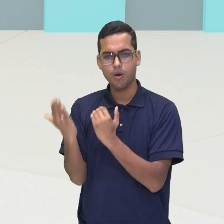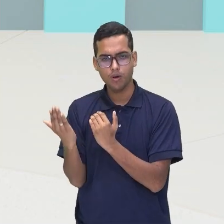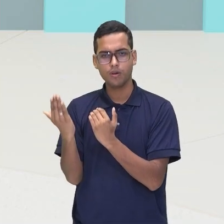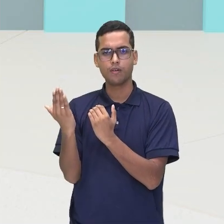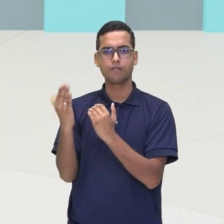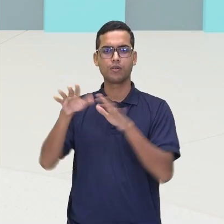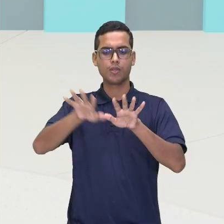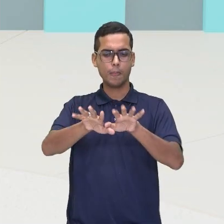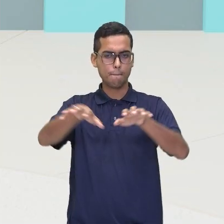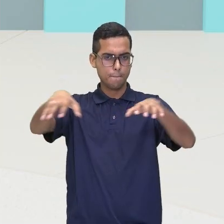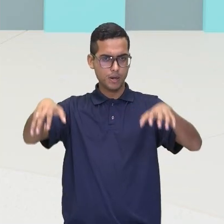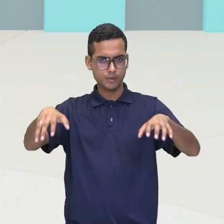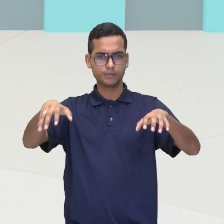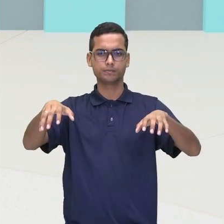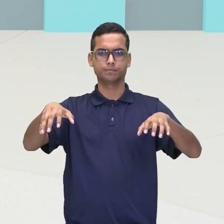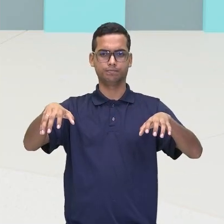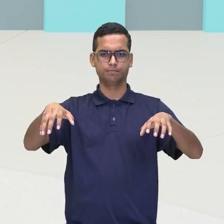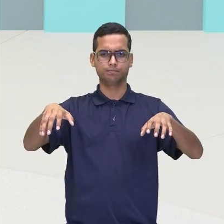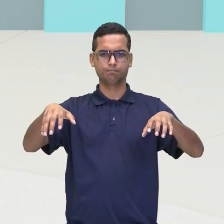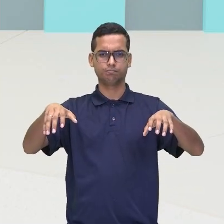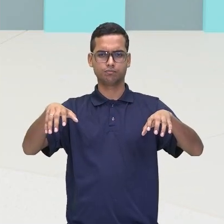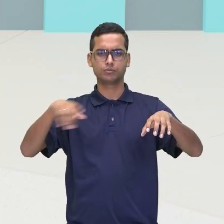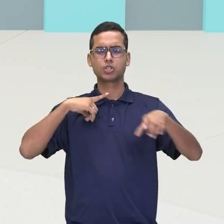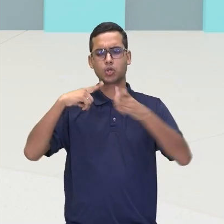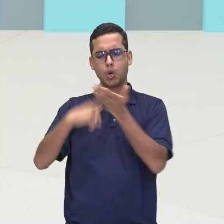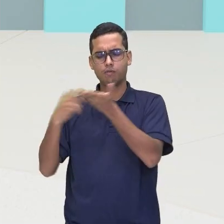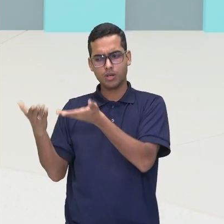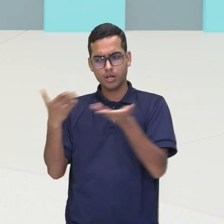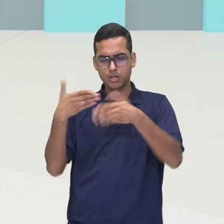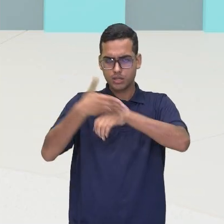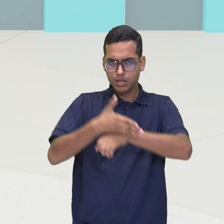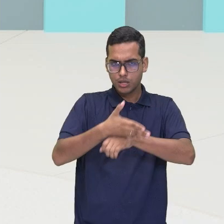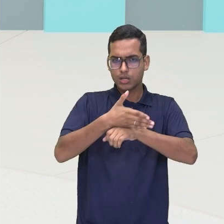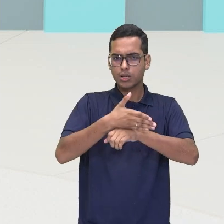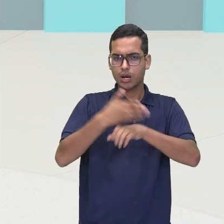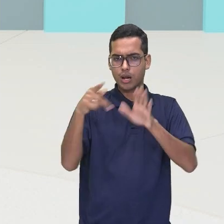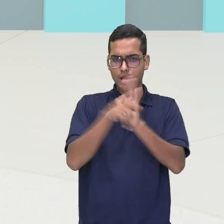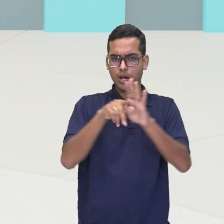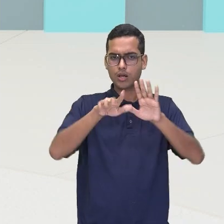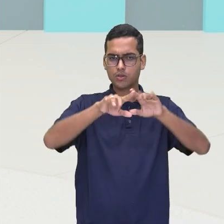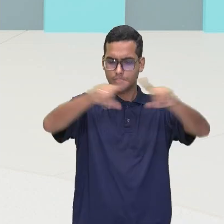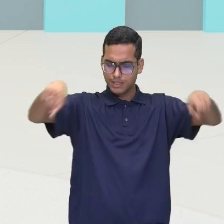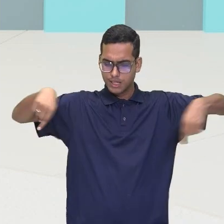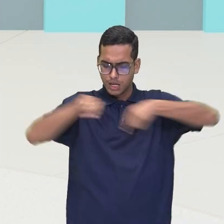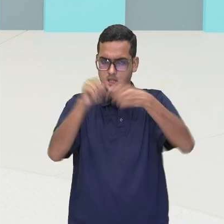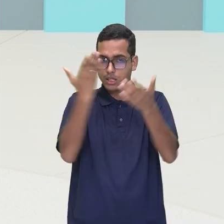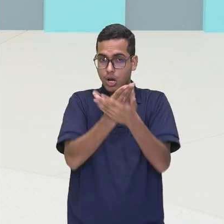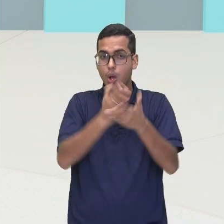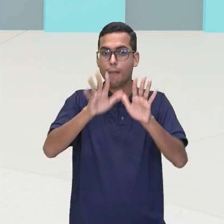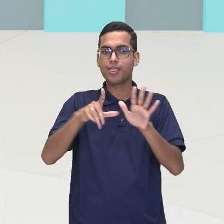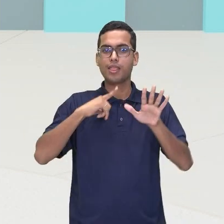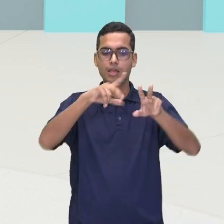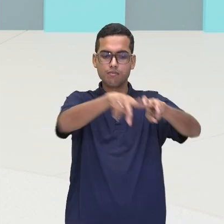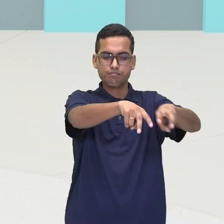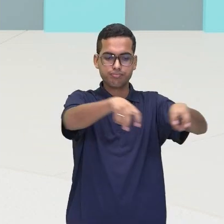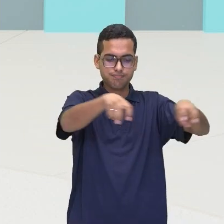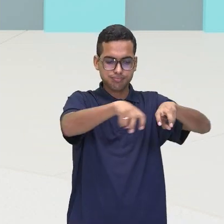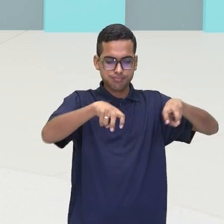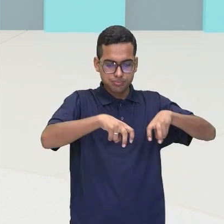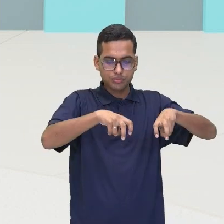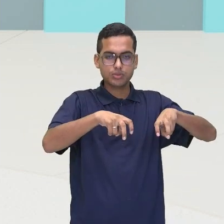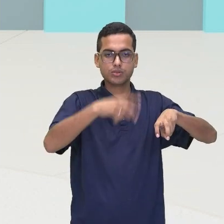elas não se misturam. Isso a gente percebe uma evolução dessa interação, uma